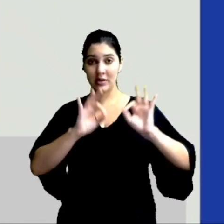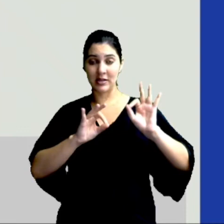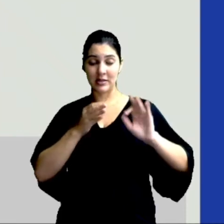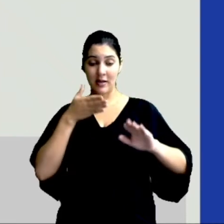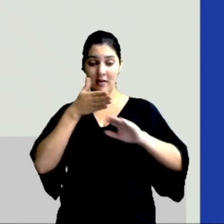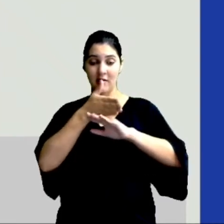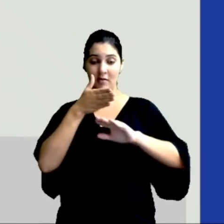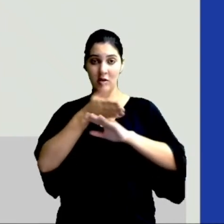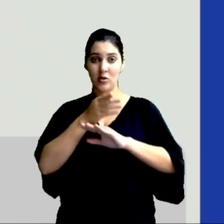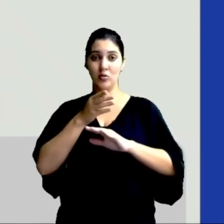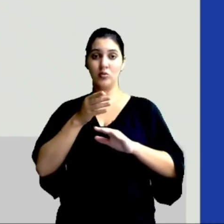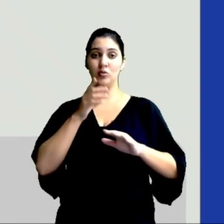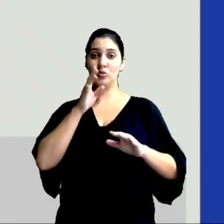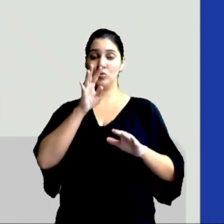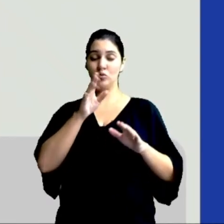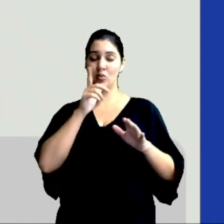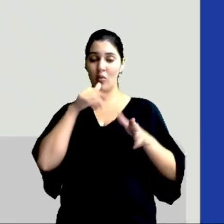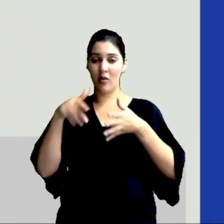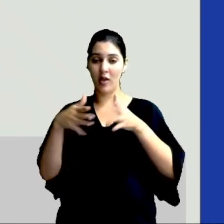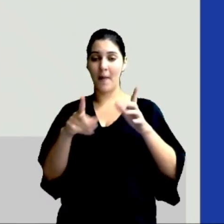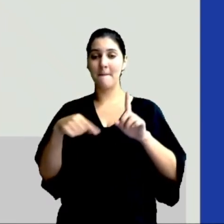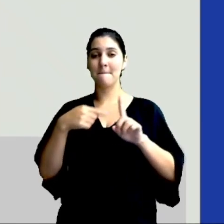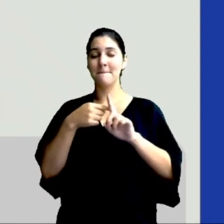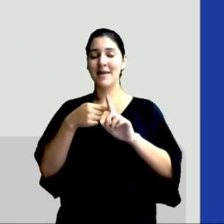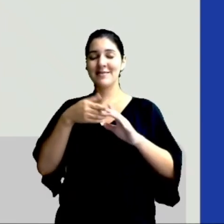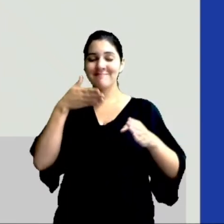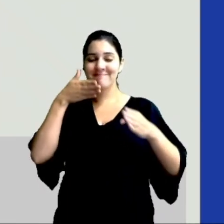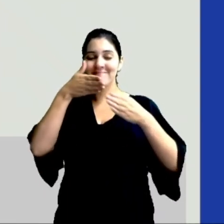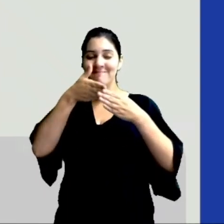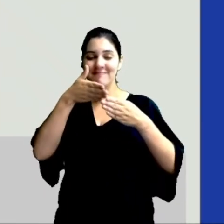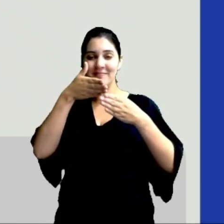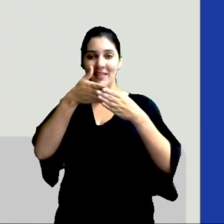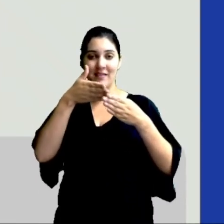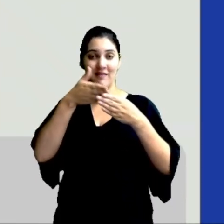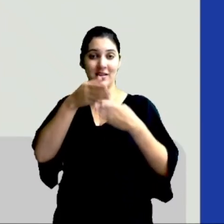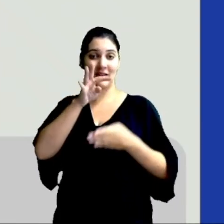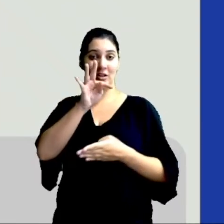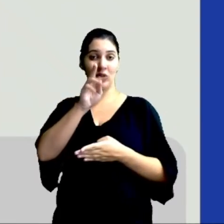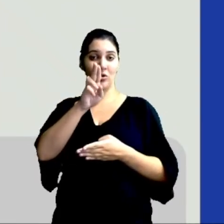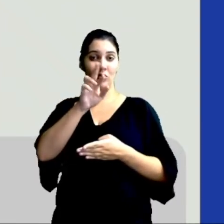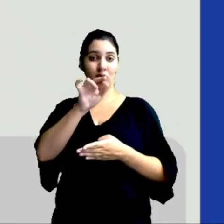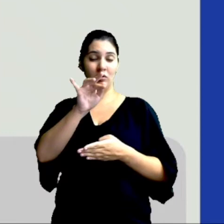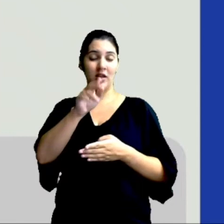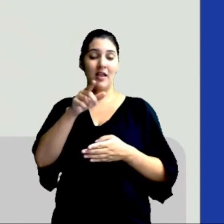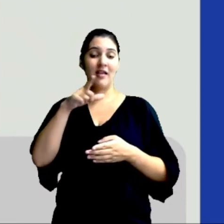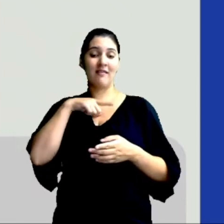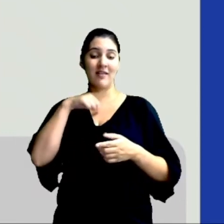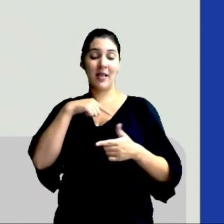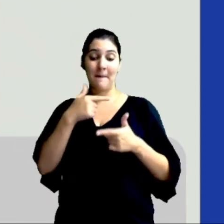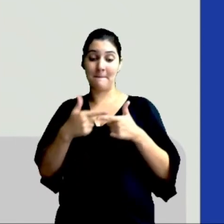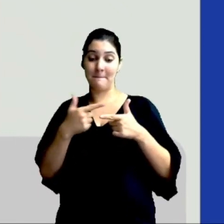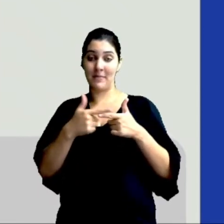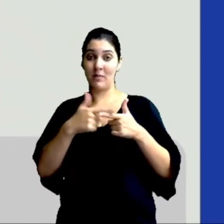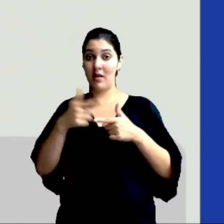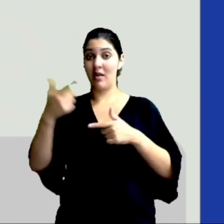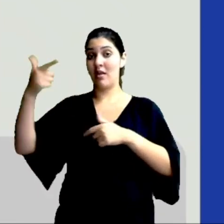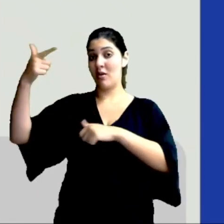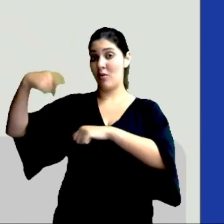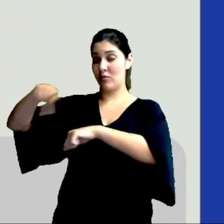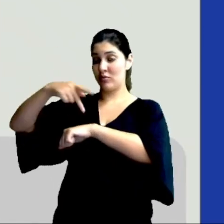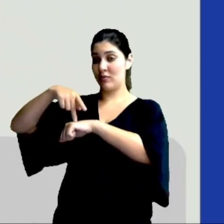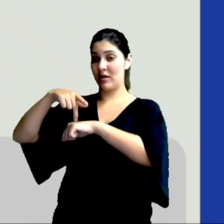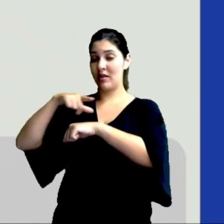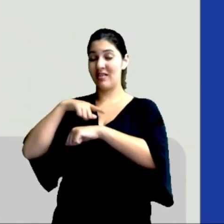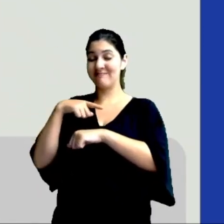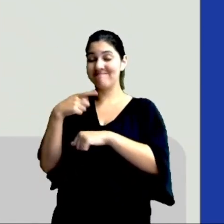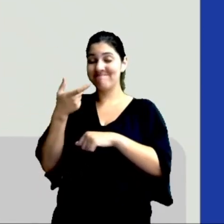né? Então, mas só que essa interferência da Turquia, ela vai prejudicar outros países, né? Então, há uma tensão muito grande, né, ali por